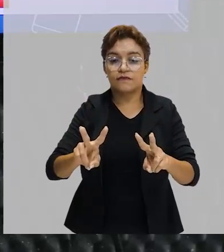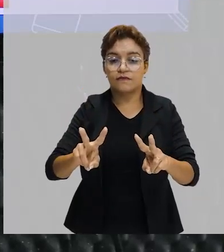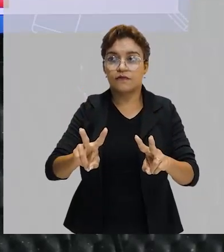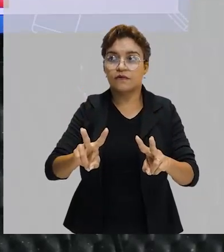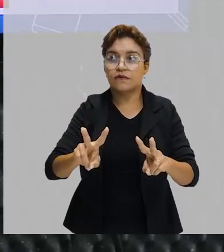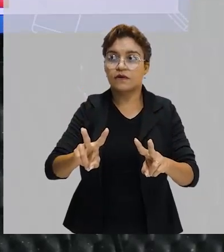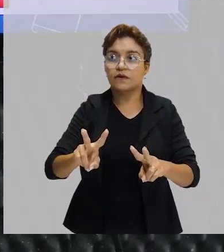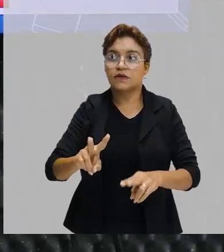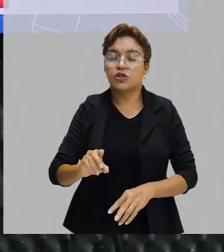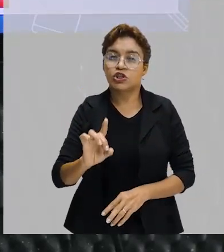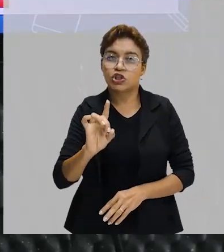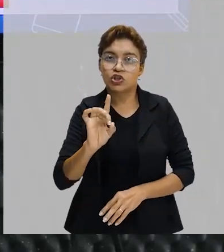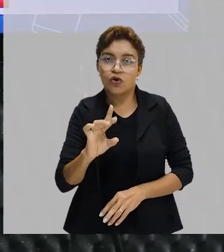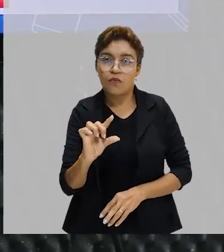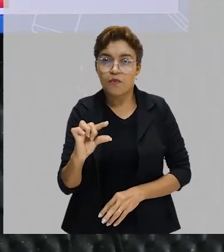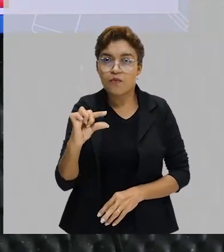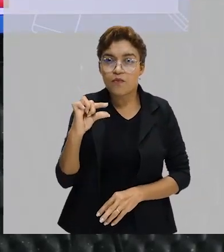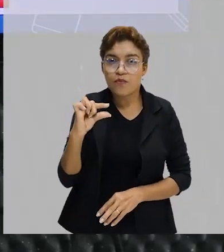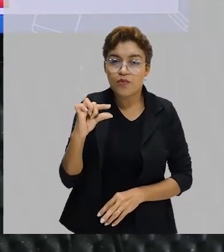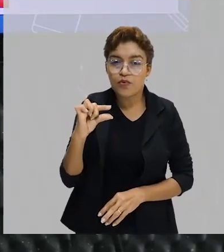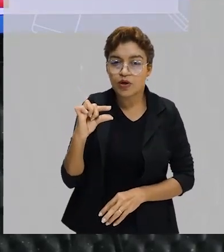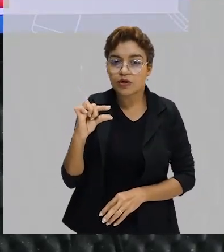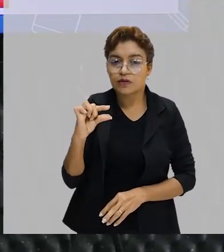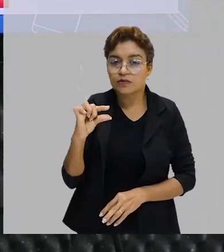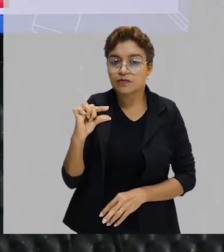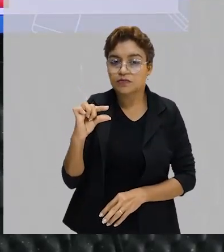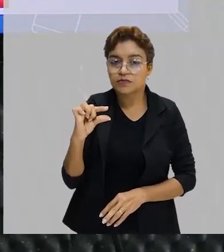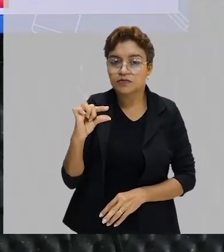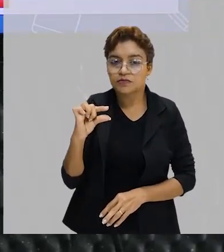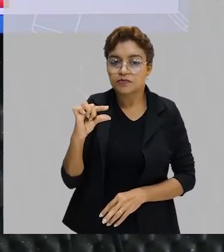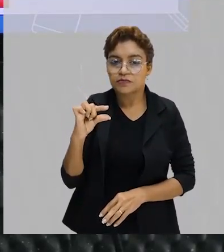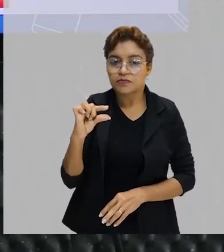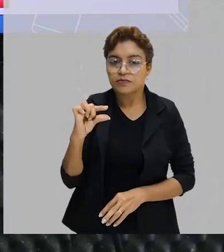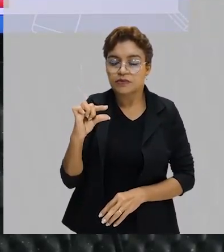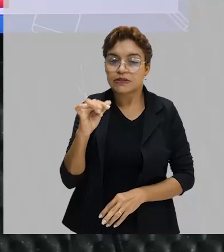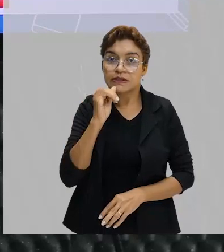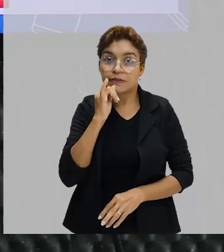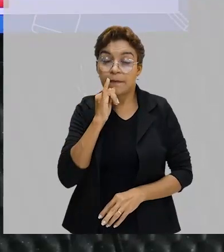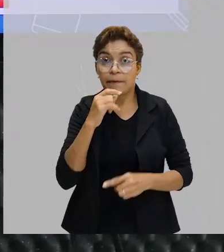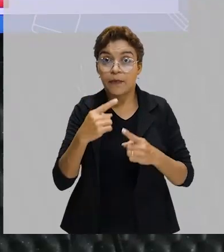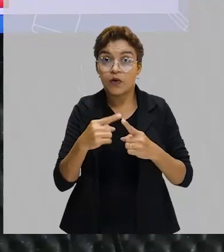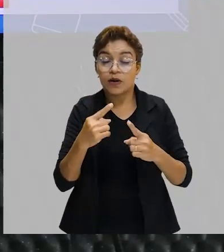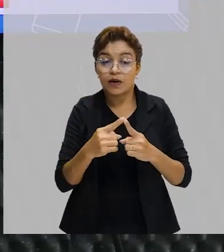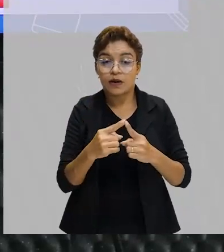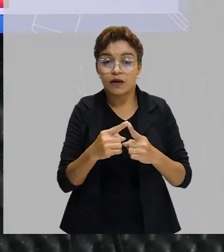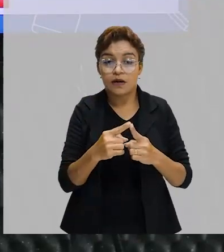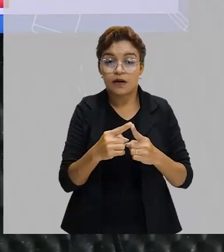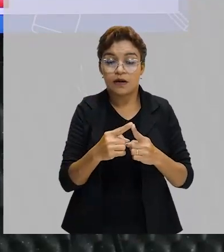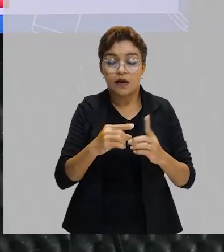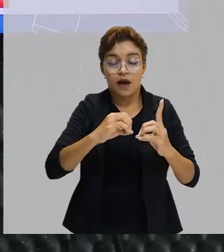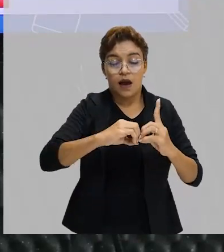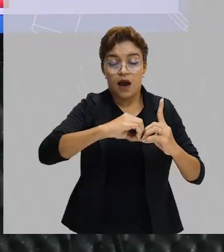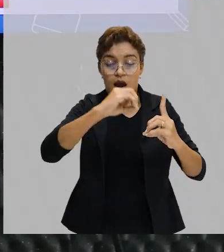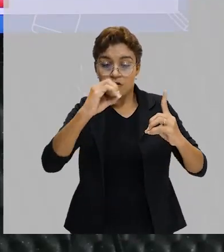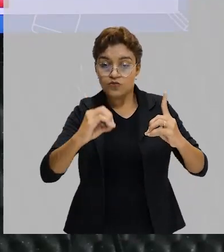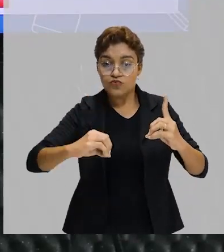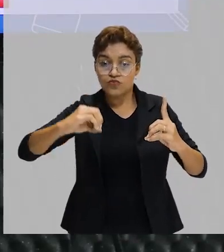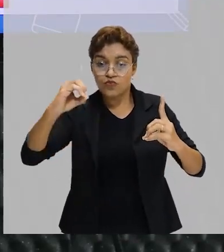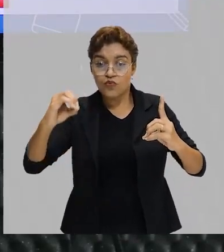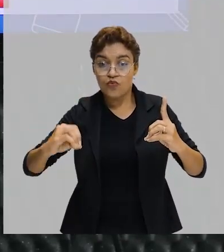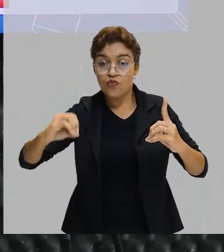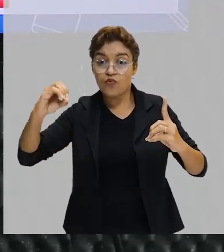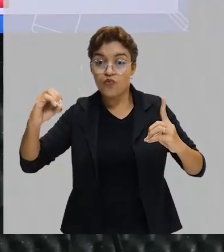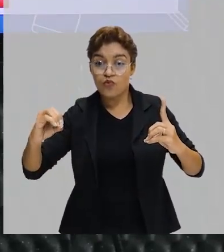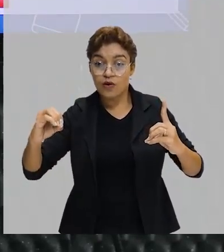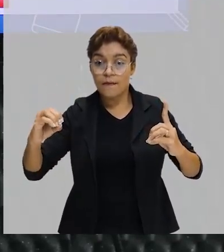ela compreende apenas um pequeno pedaço do grande espectro das ondas eletromagnéticas.